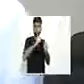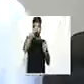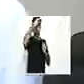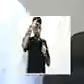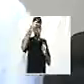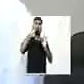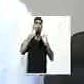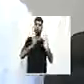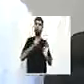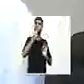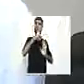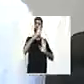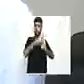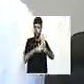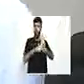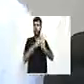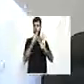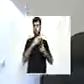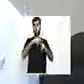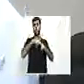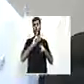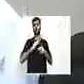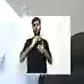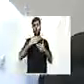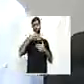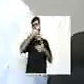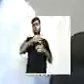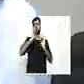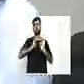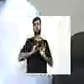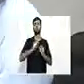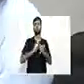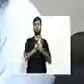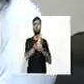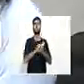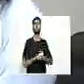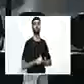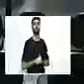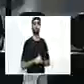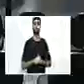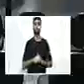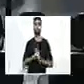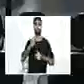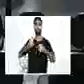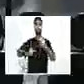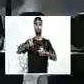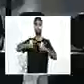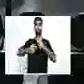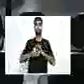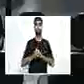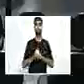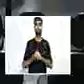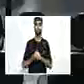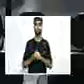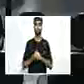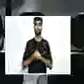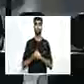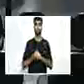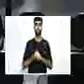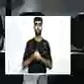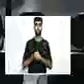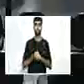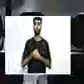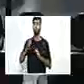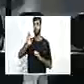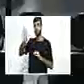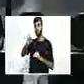acertou nesse projeto e tem o meu voto favorável projeto em discussão